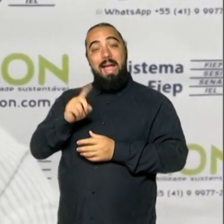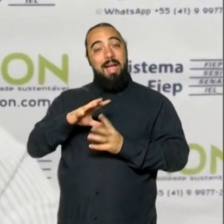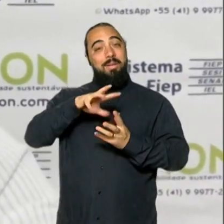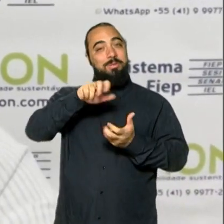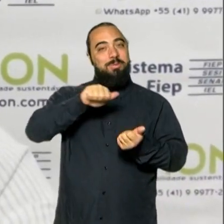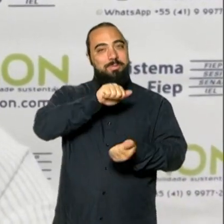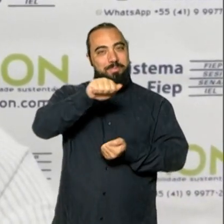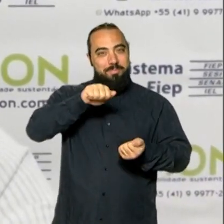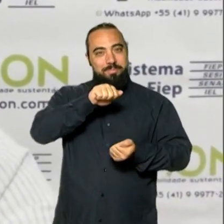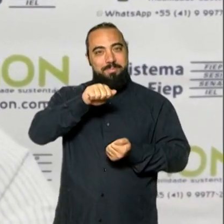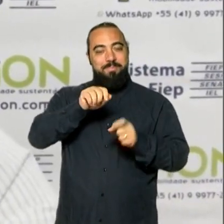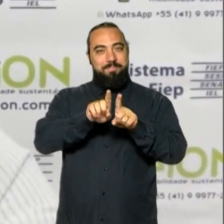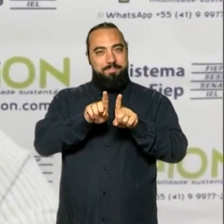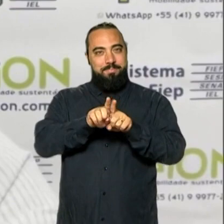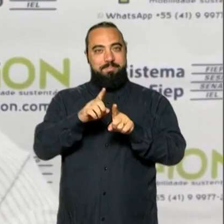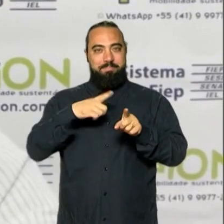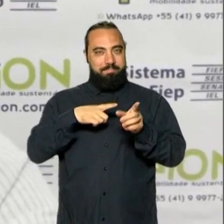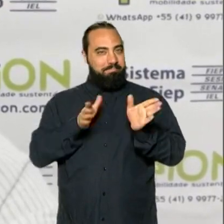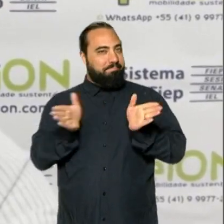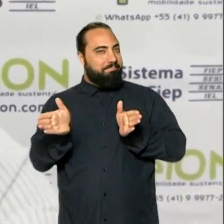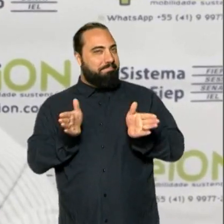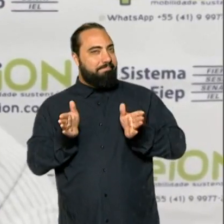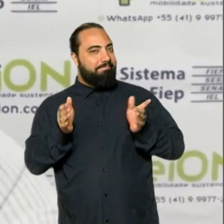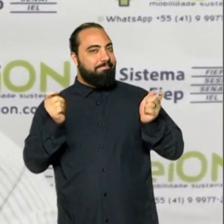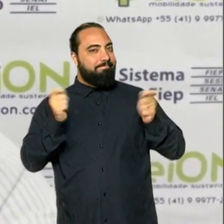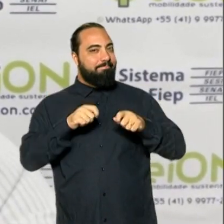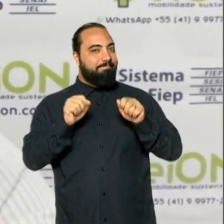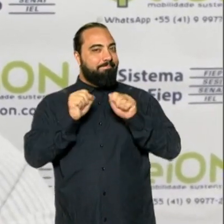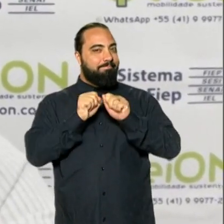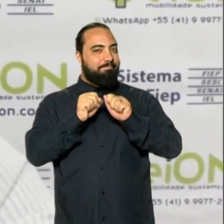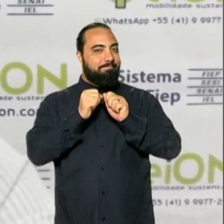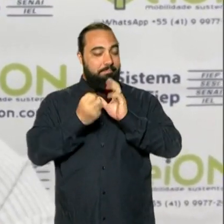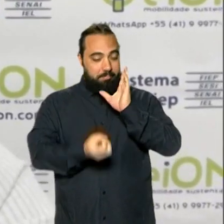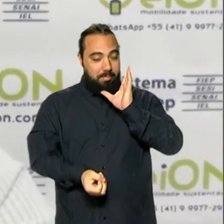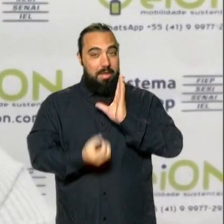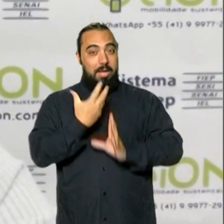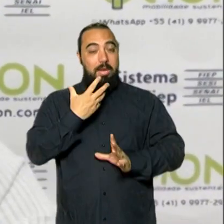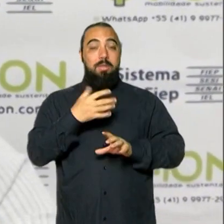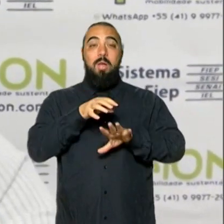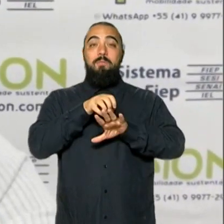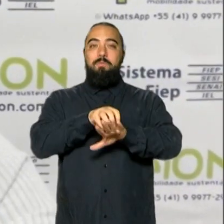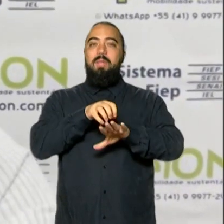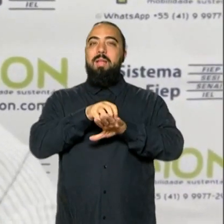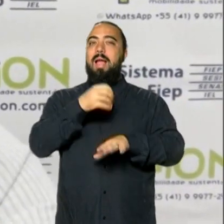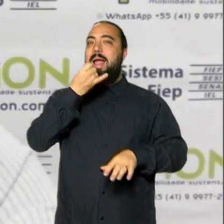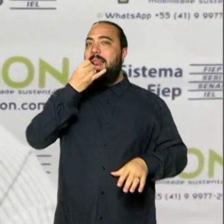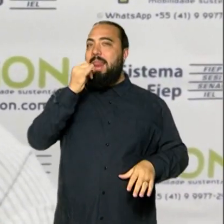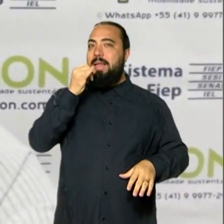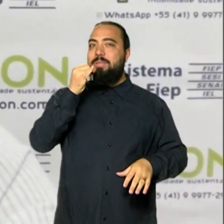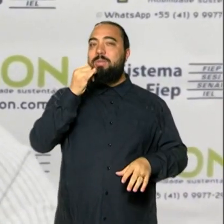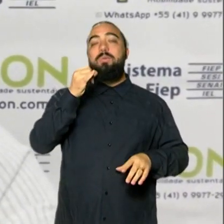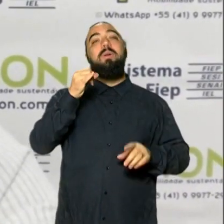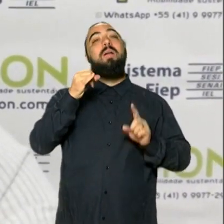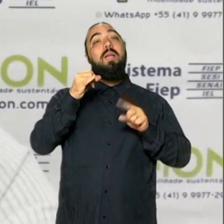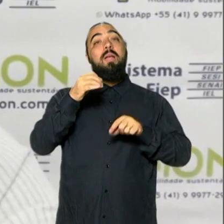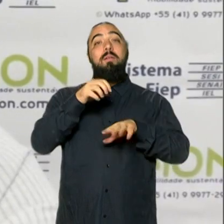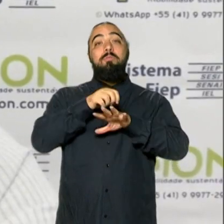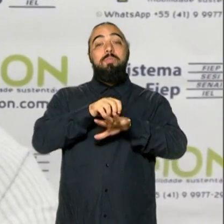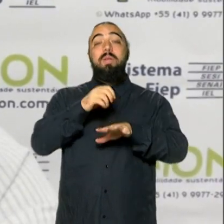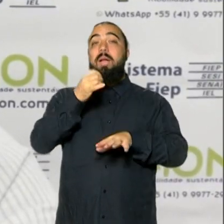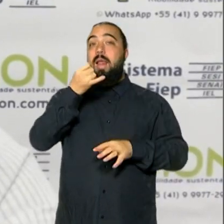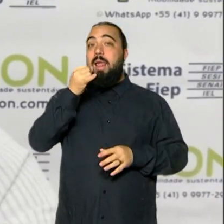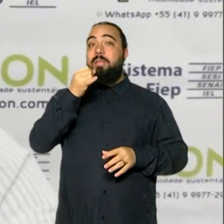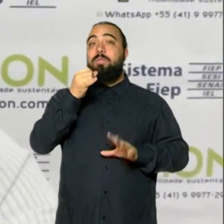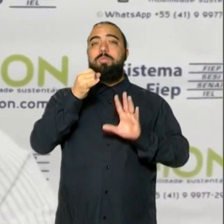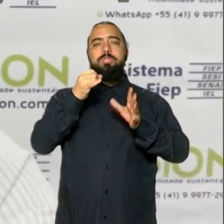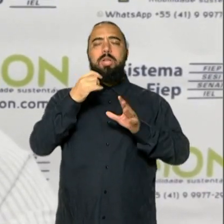está viabilizando de fato, né, esse ressurgimento dos veículos elétricos, que os veículos elétricos já eram uma realidade